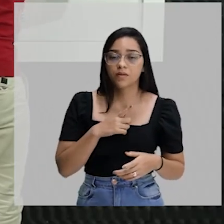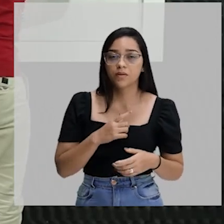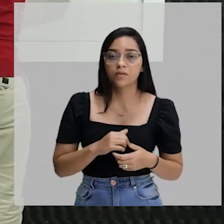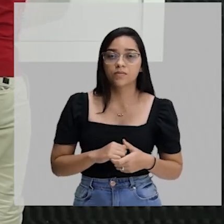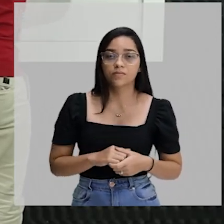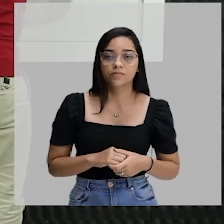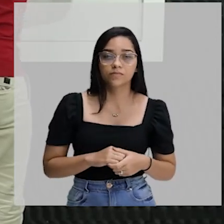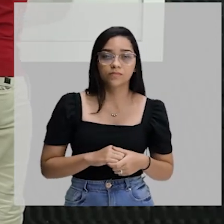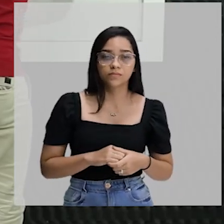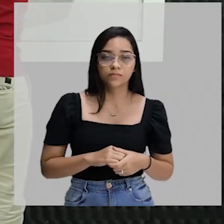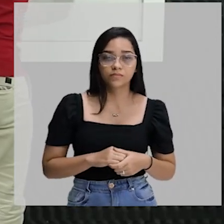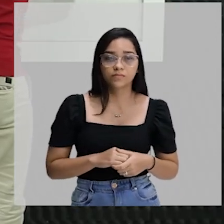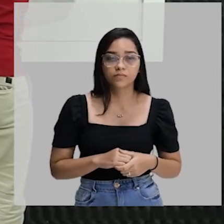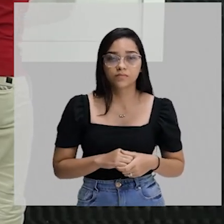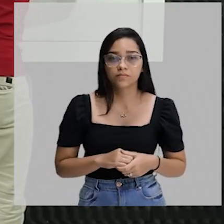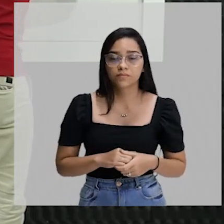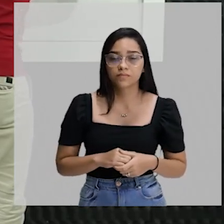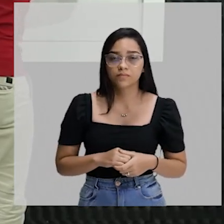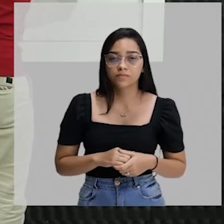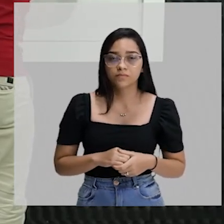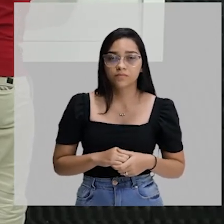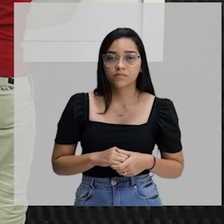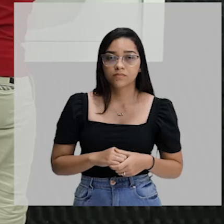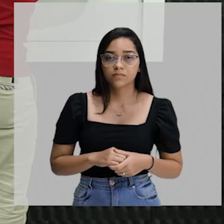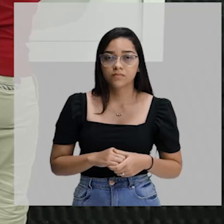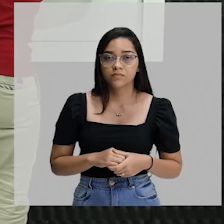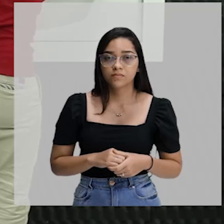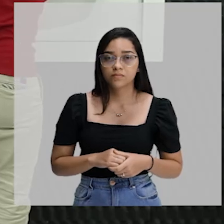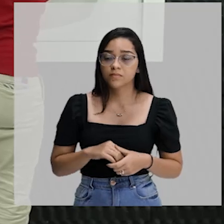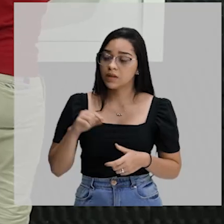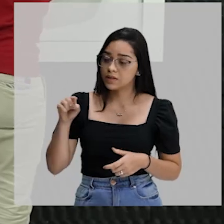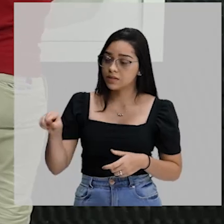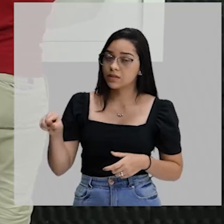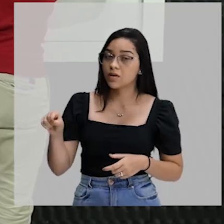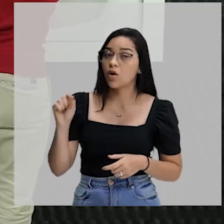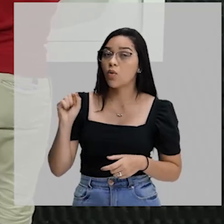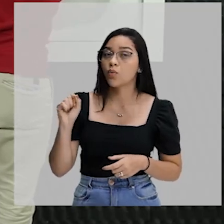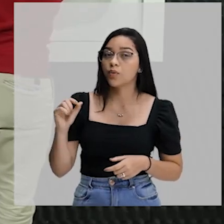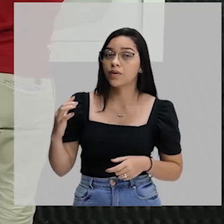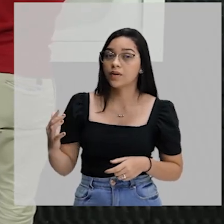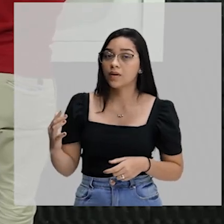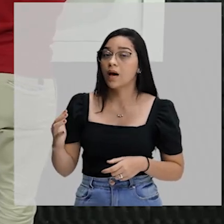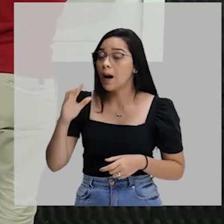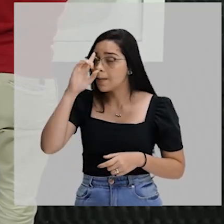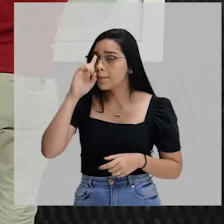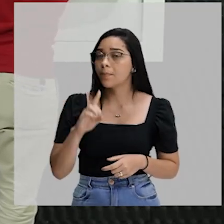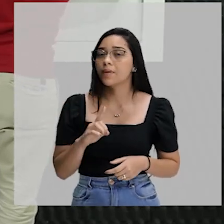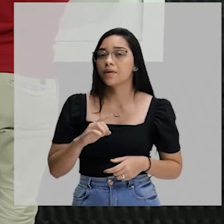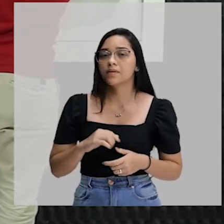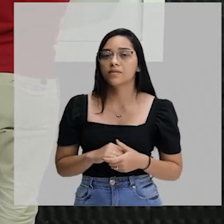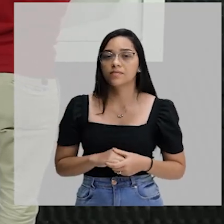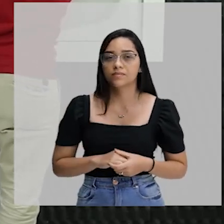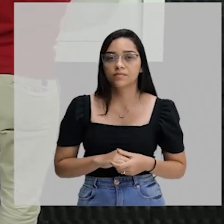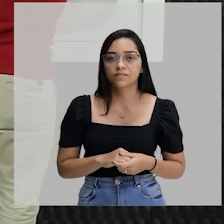indivíduo amarelo. Esse aqui também é o quê?